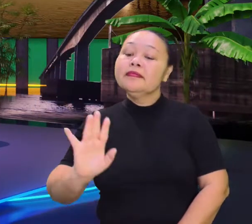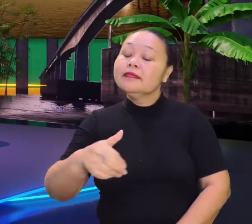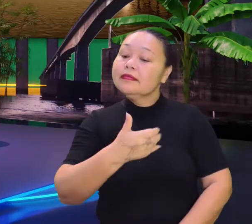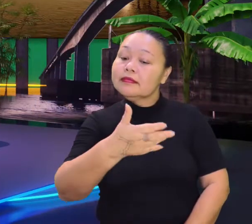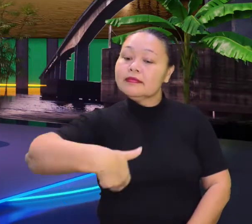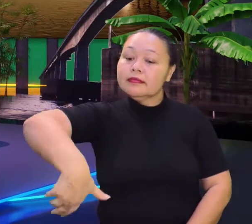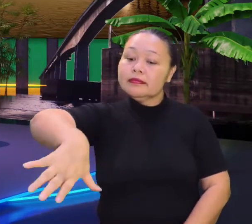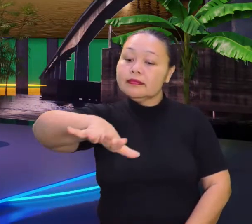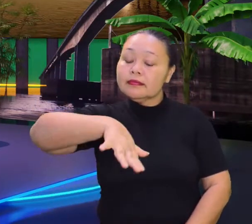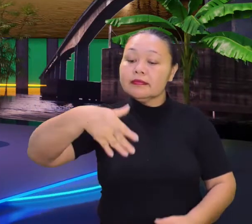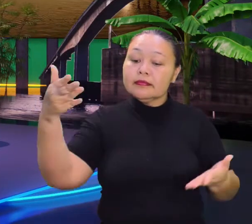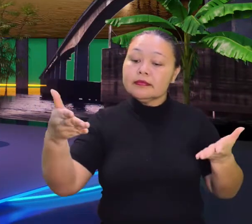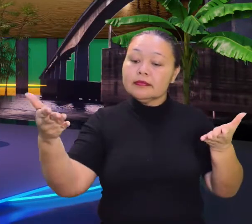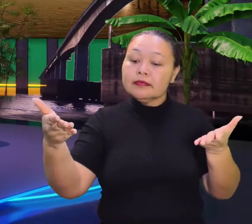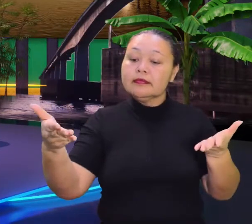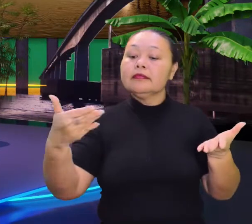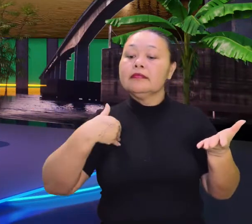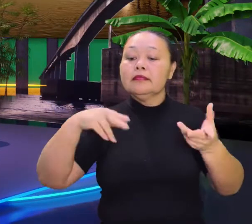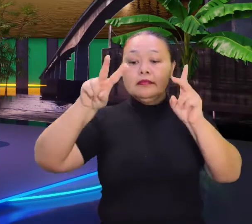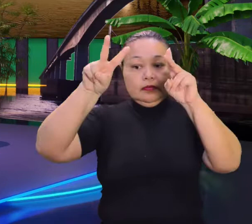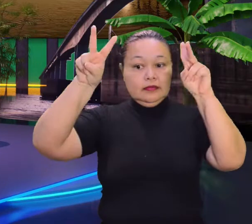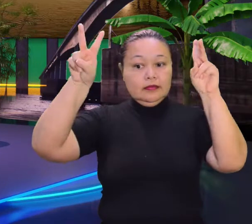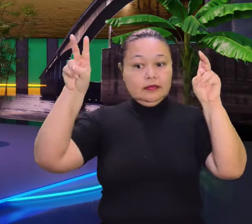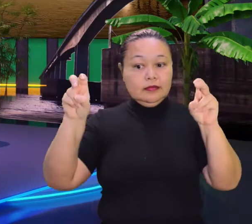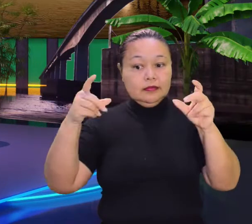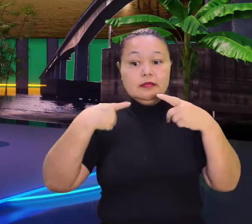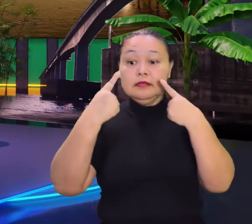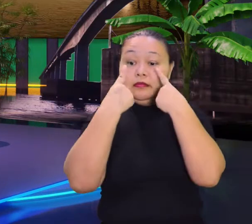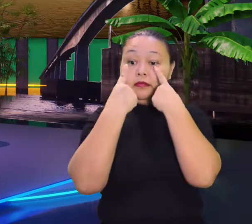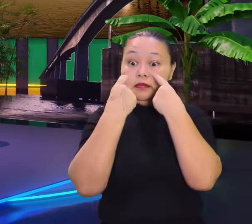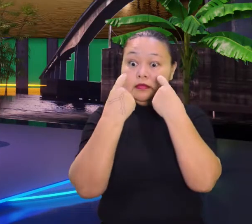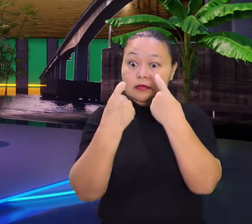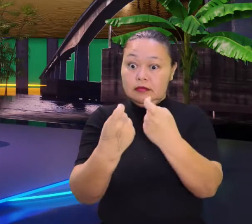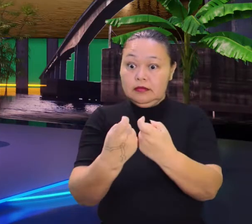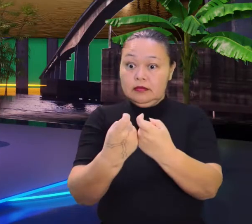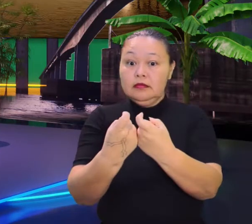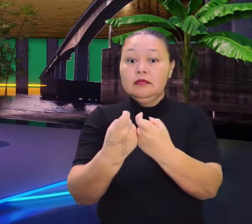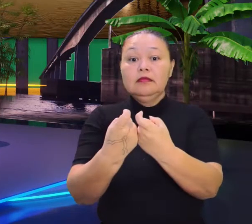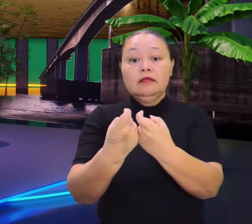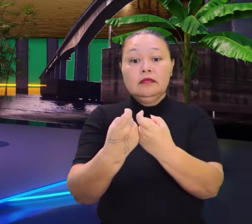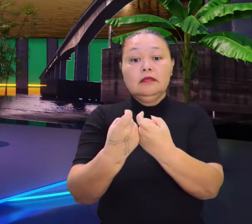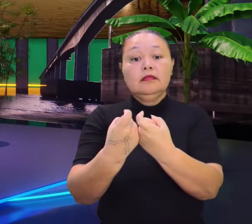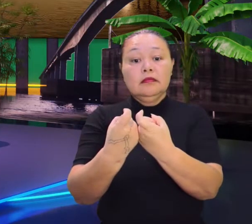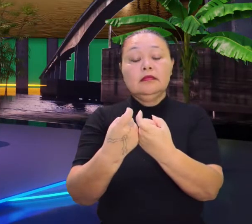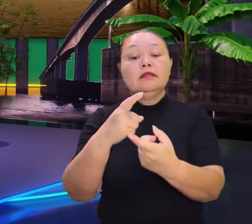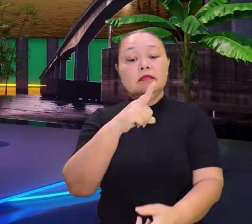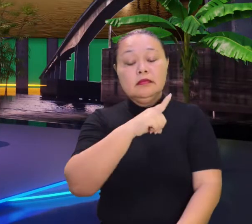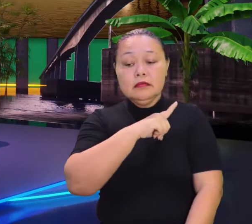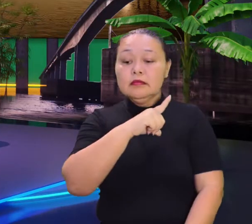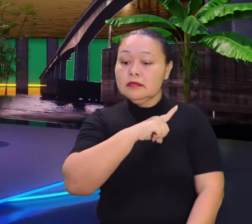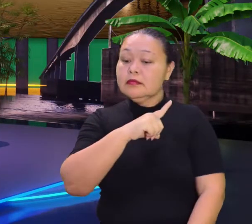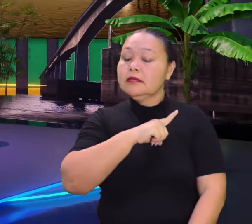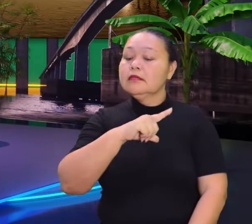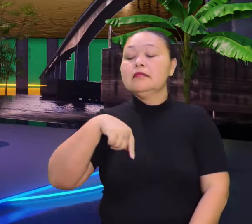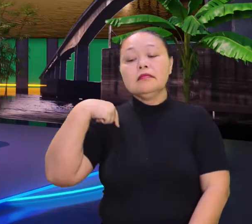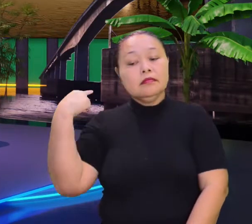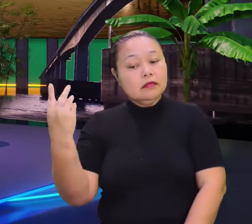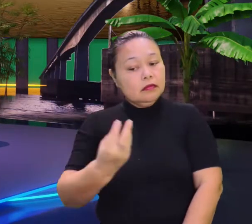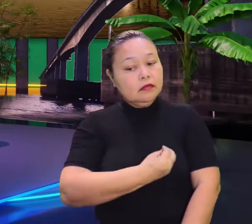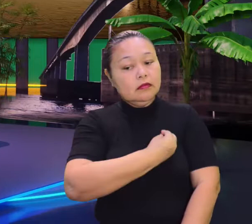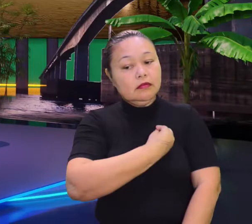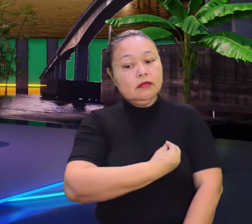Galera, é o seguinte, hoje o assunto é um assunto interessantíssimo, que inclusive tem a ver com a nossa vida